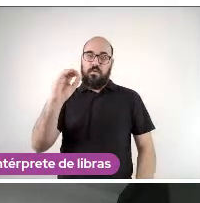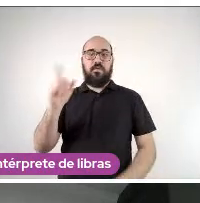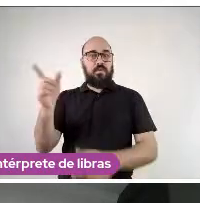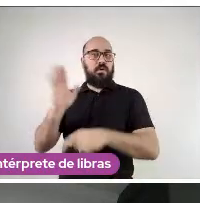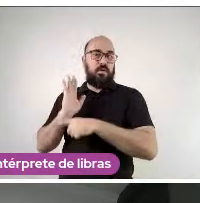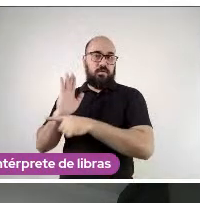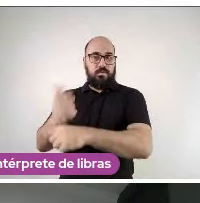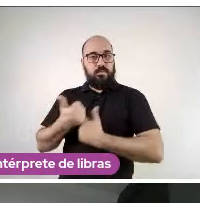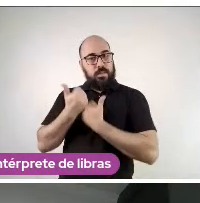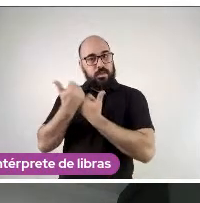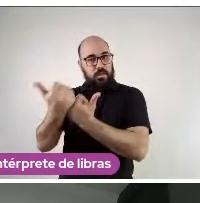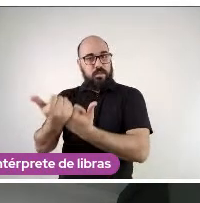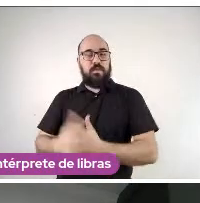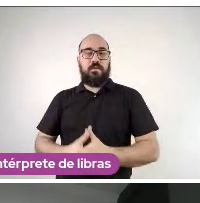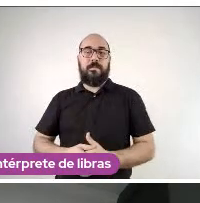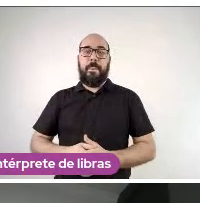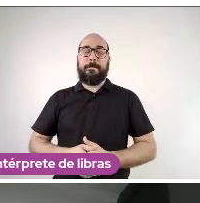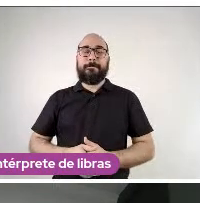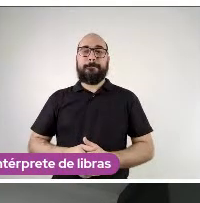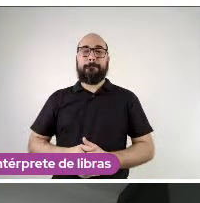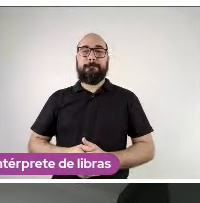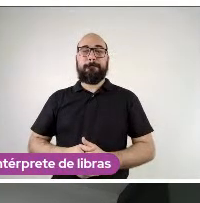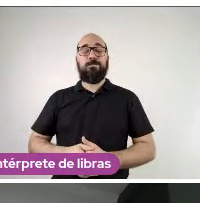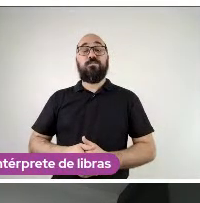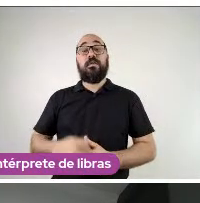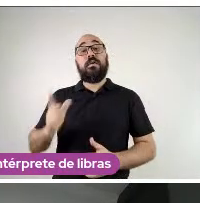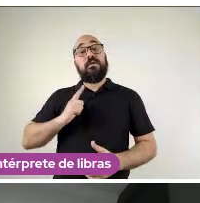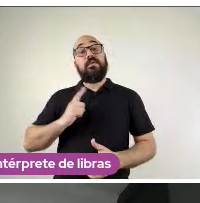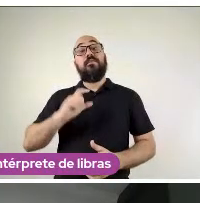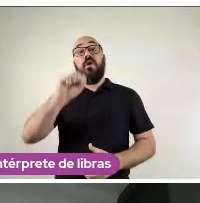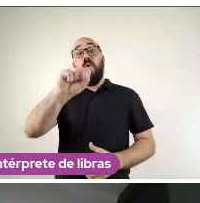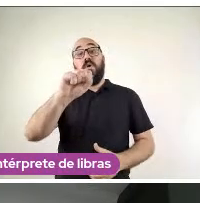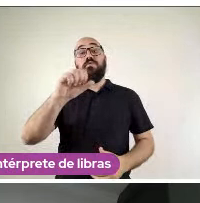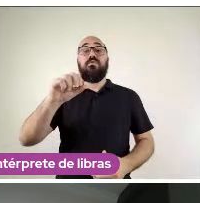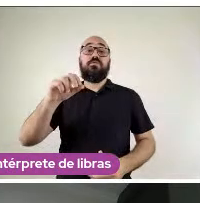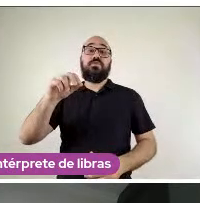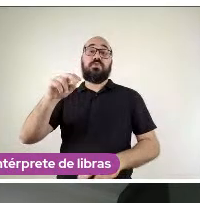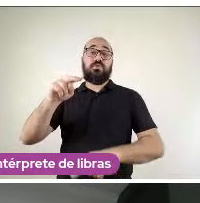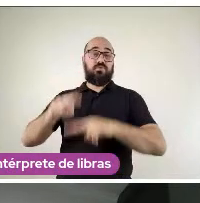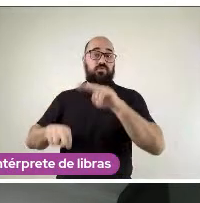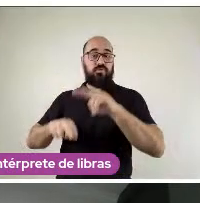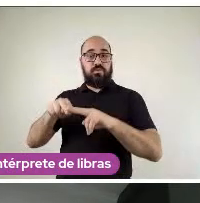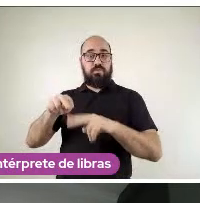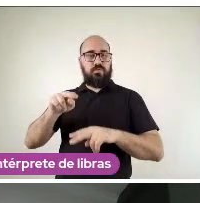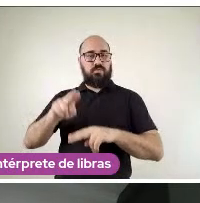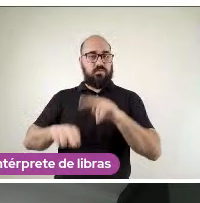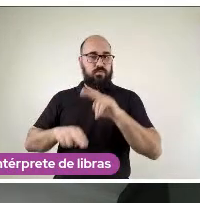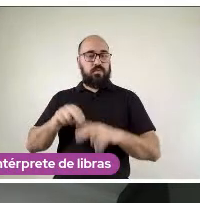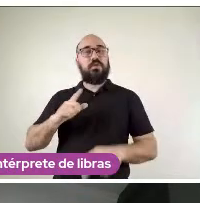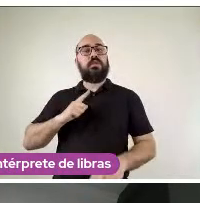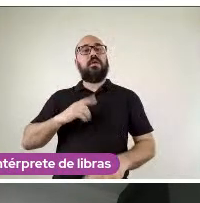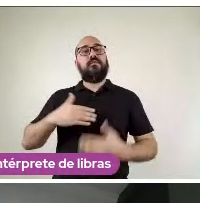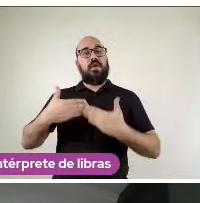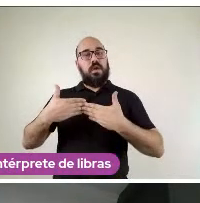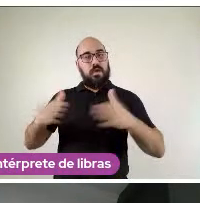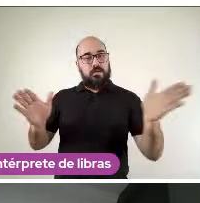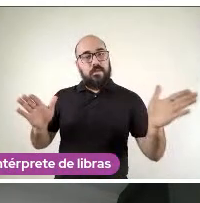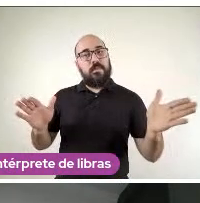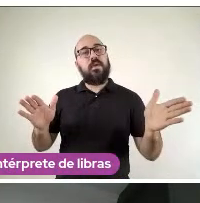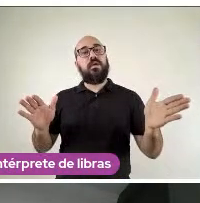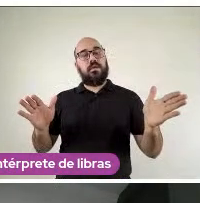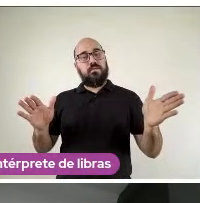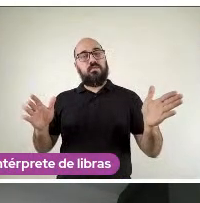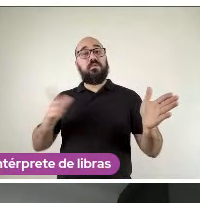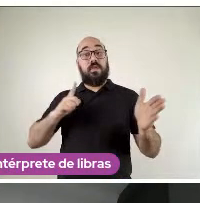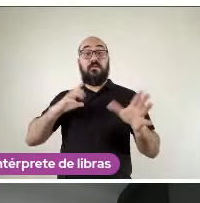feito, no Dia Mundial do Oceano, dia 8 de junho, foi feito, então, um lançamento do Comitê Nacional, criou-se um